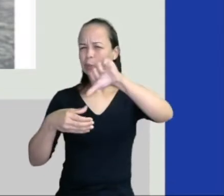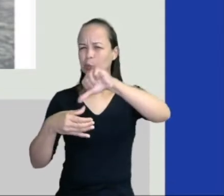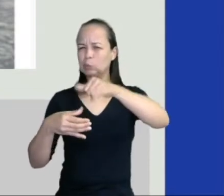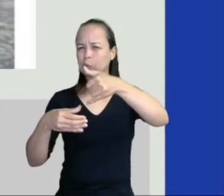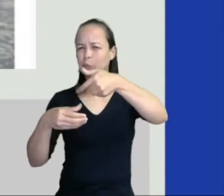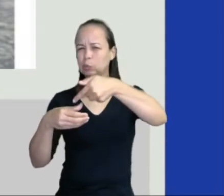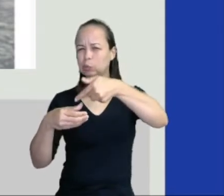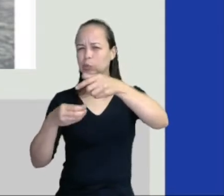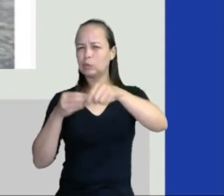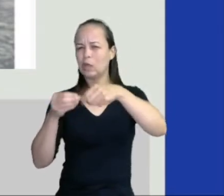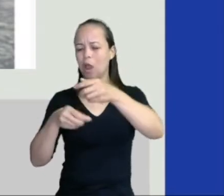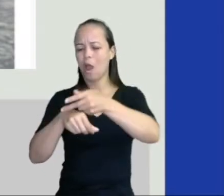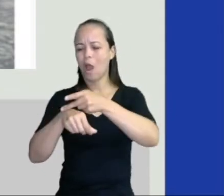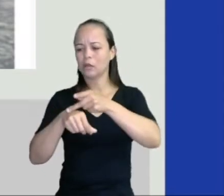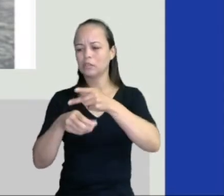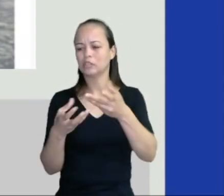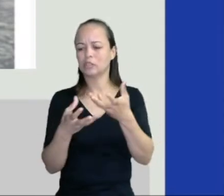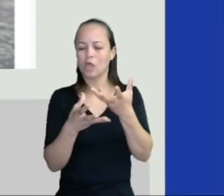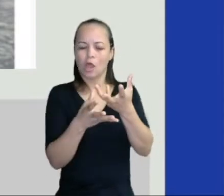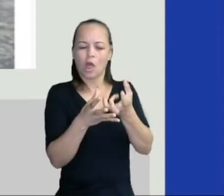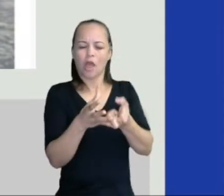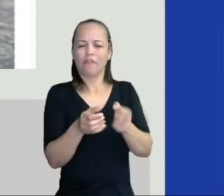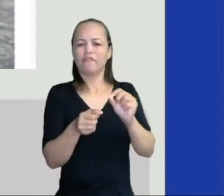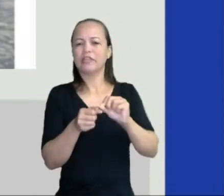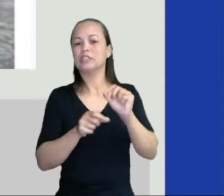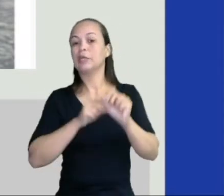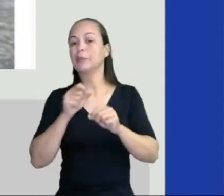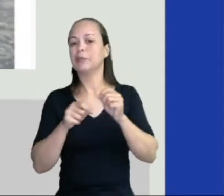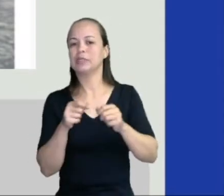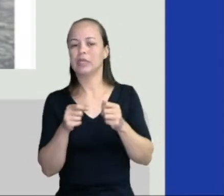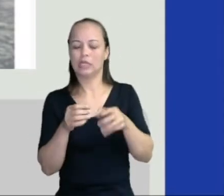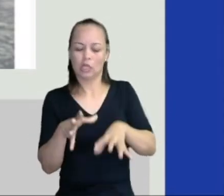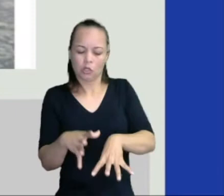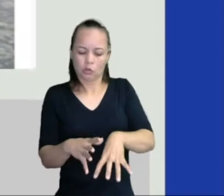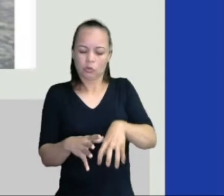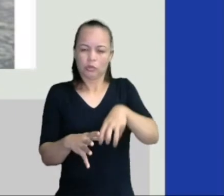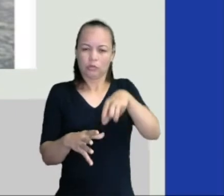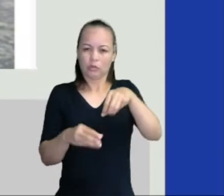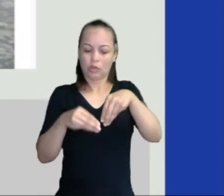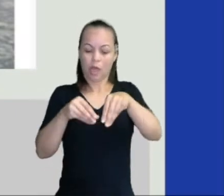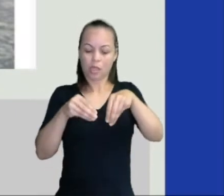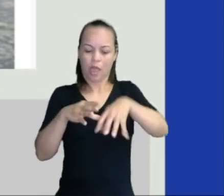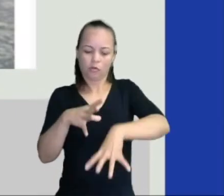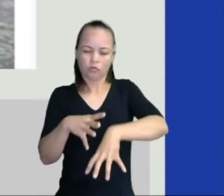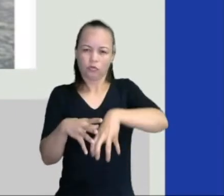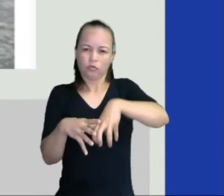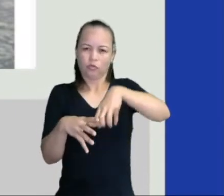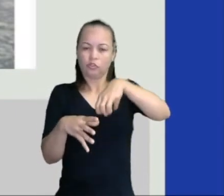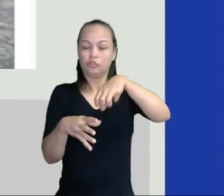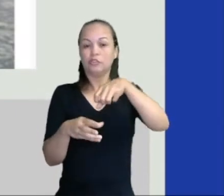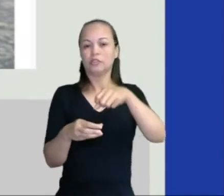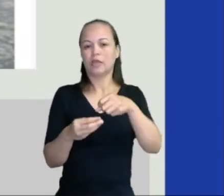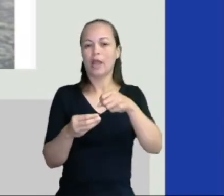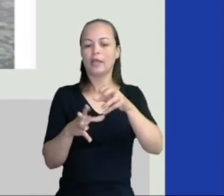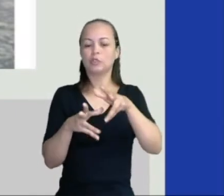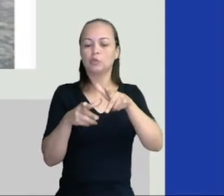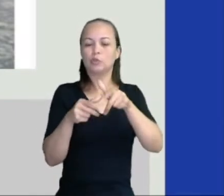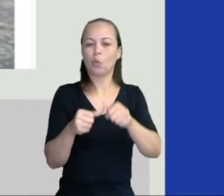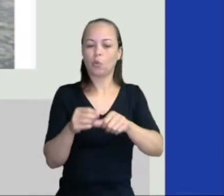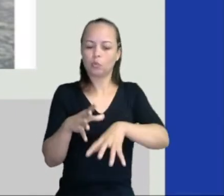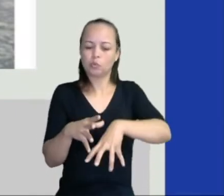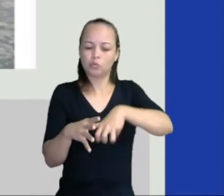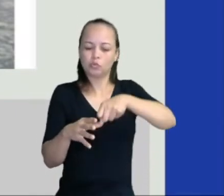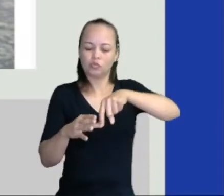da terra, né? Através das empresas petrolíferas, elas retiram, extraem todo esse petróleo do fundo